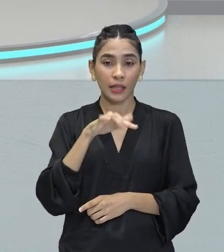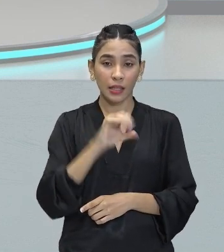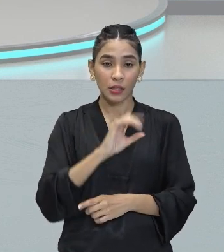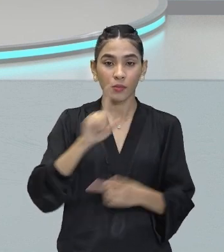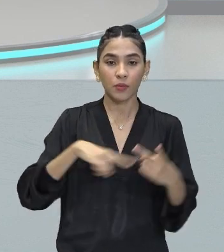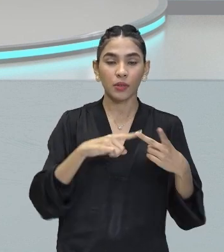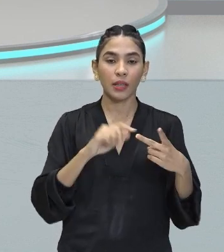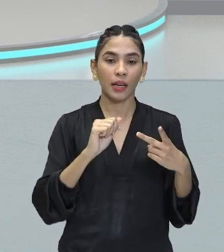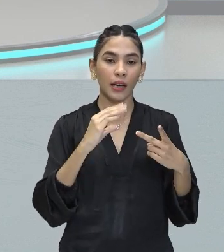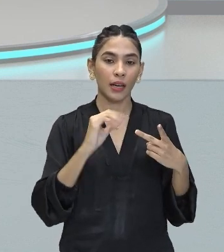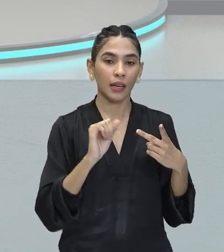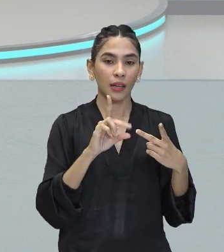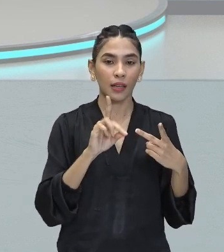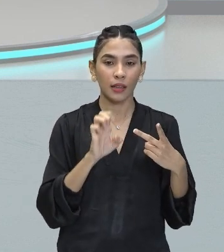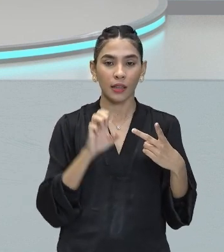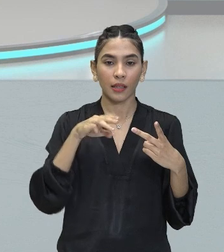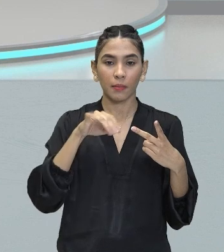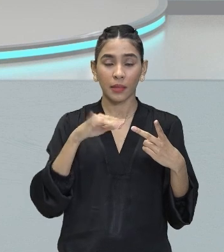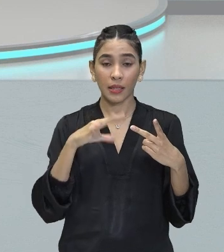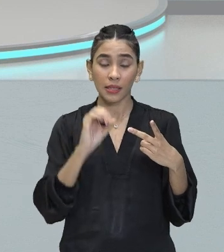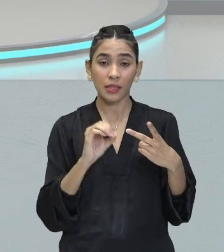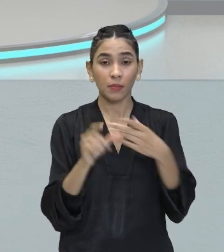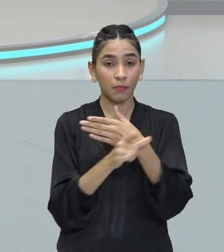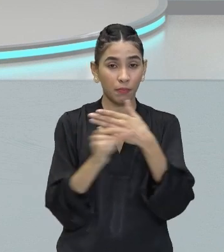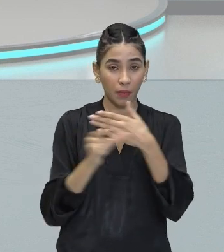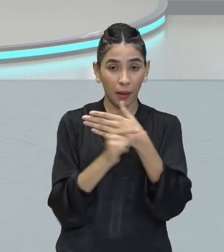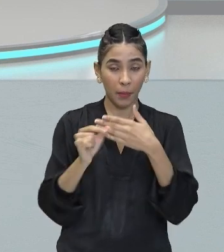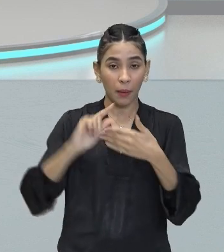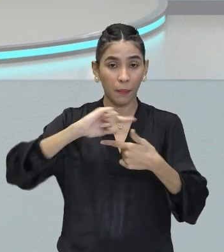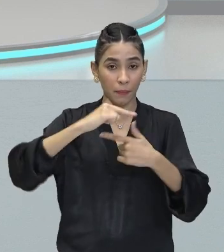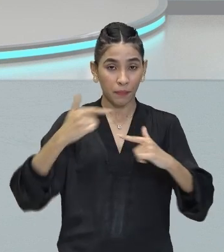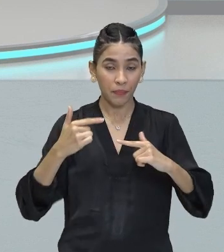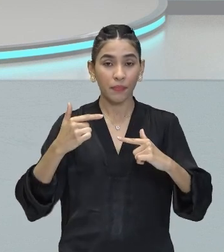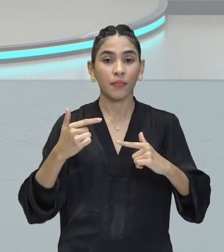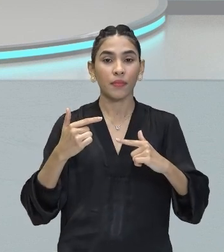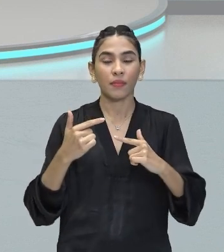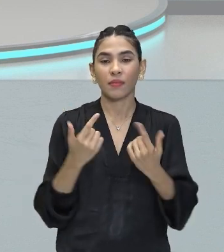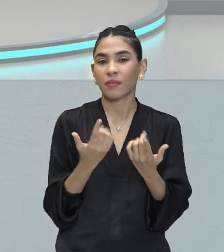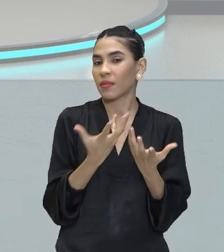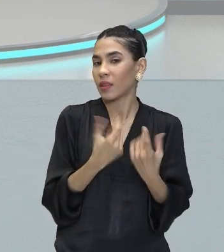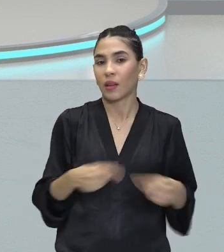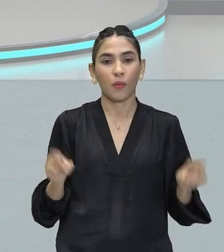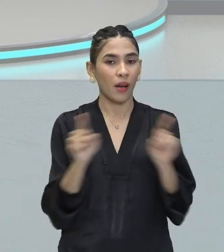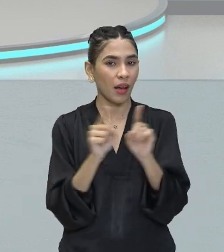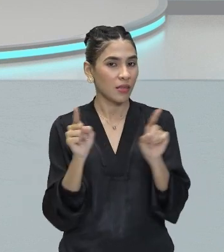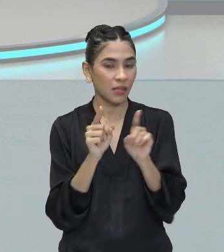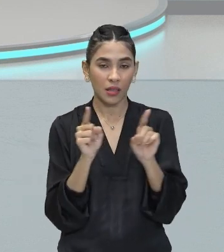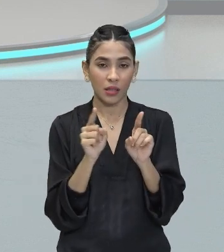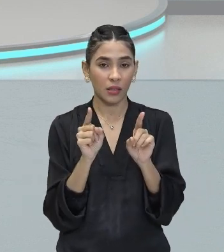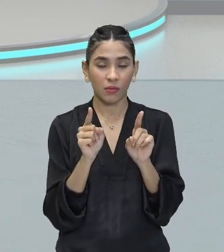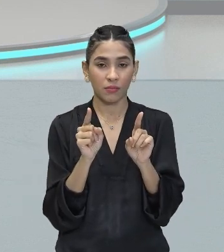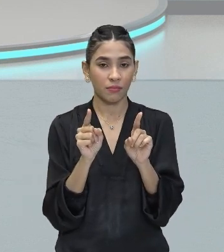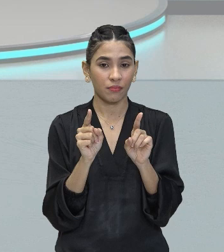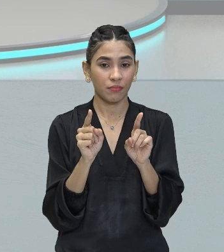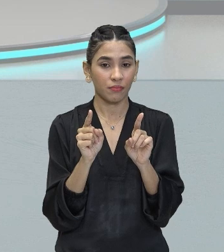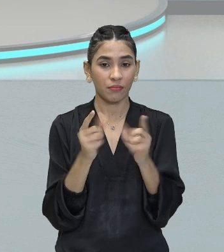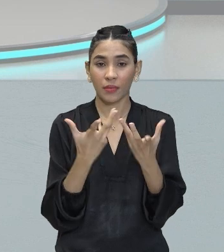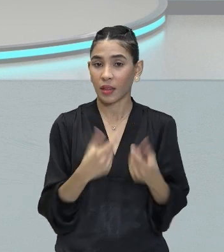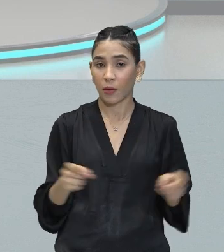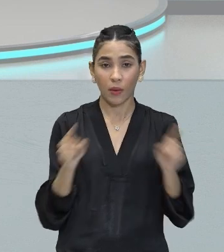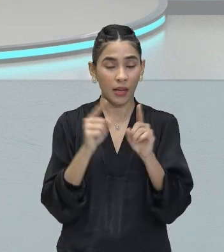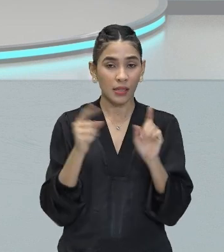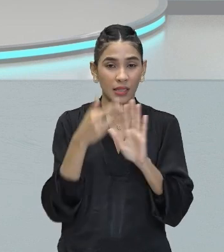os poetas modernistas dessa primeira fase, eles rejeitam de maneira muito forte os